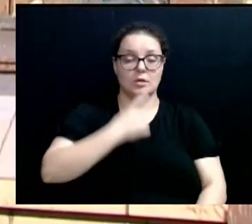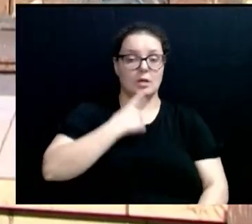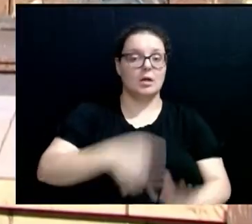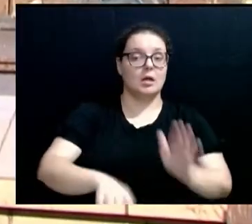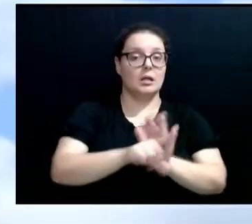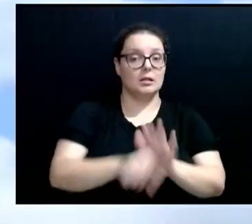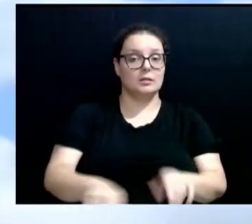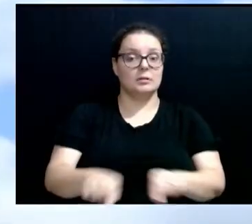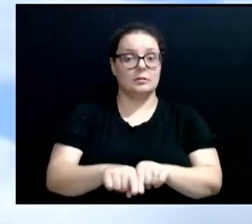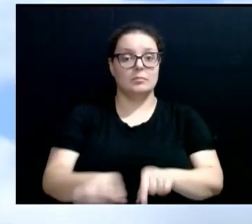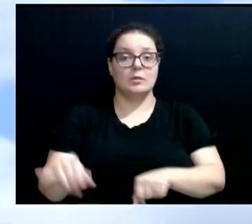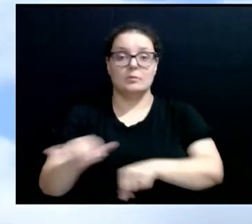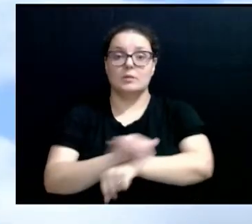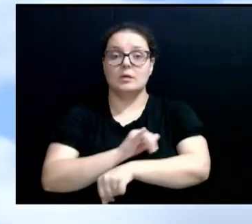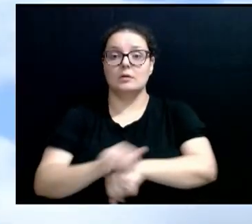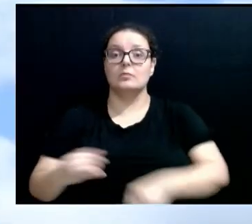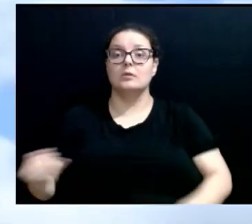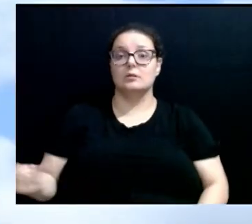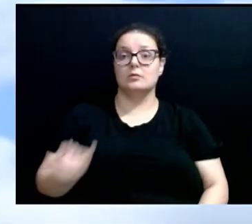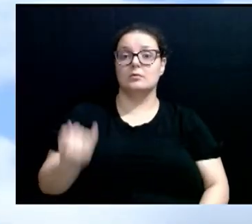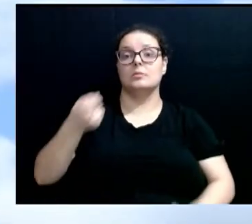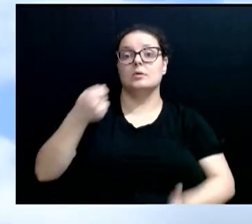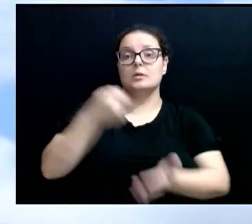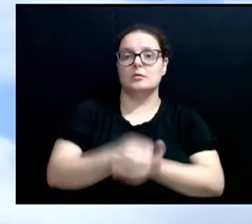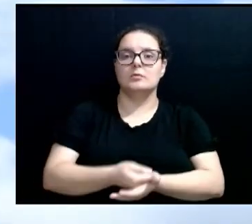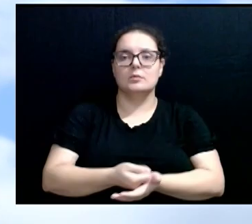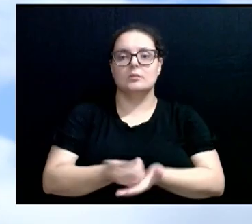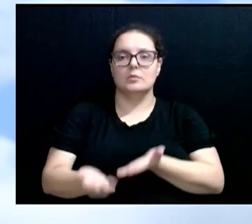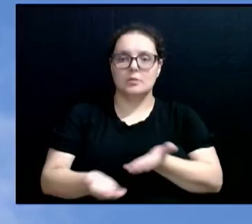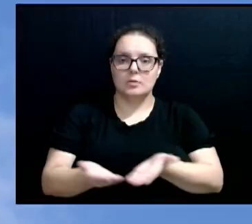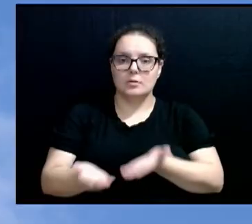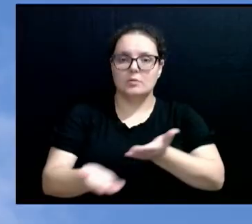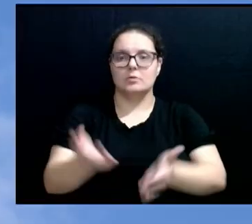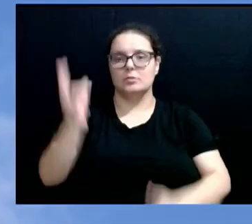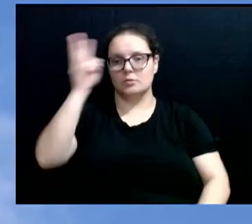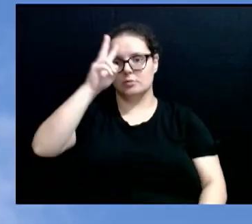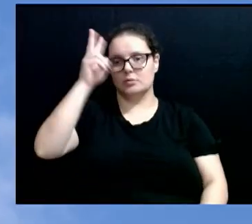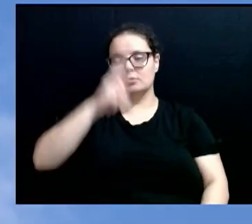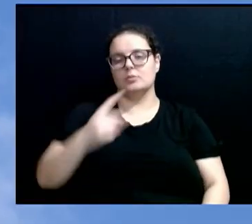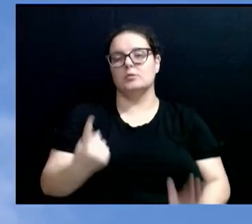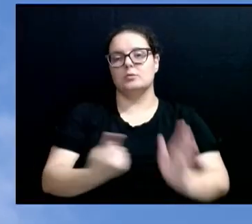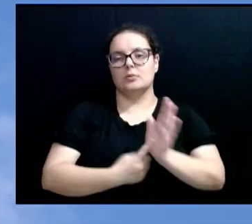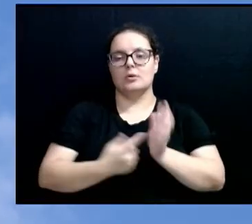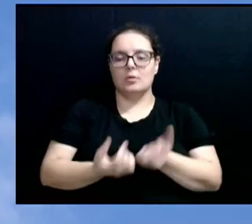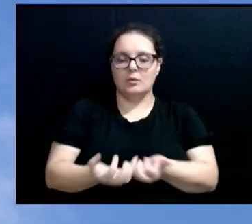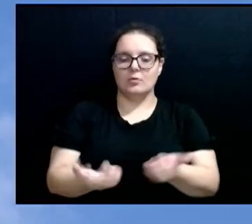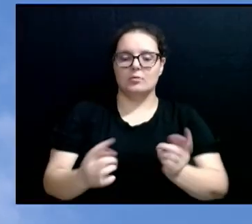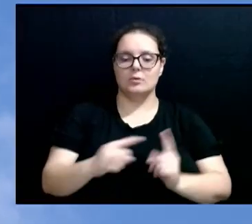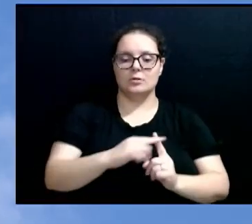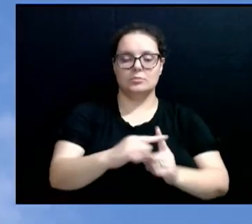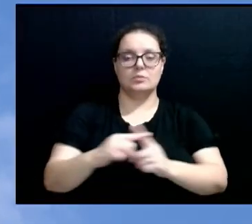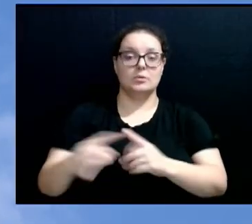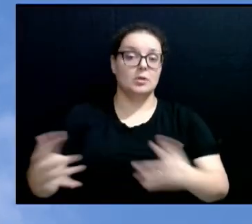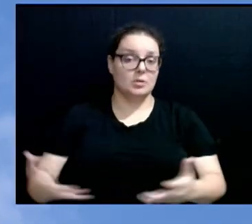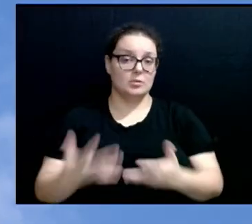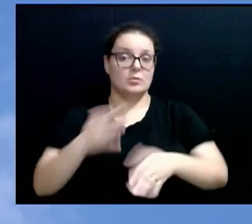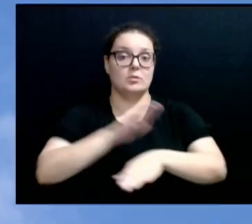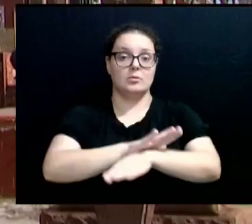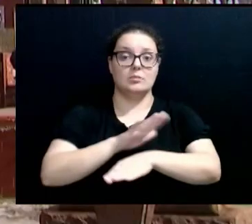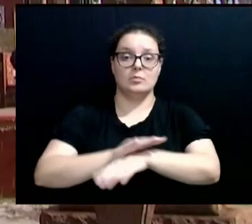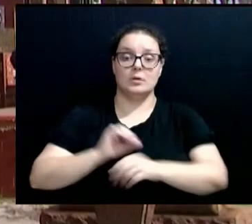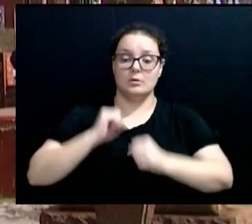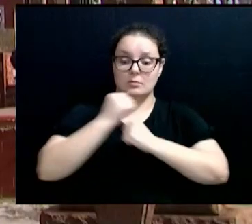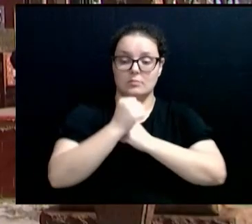instrumento fundamental para garantir a preservação do patrimônio funerário. A iniciativa contribui para a proteção dos